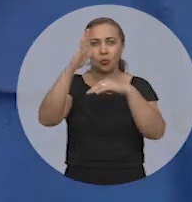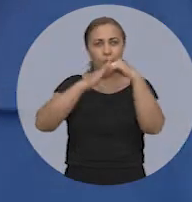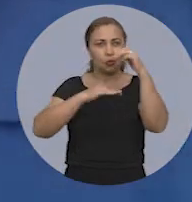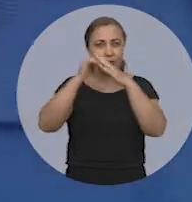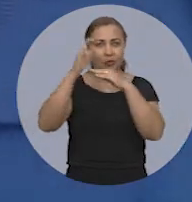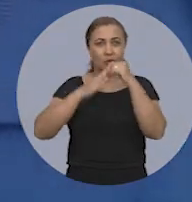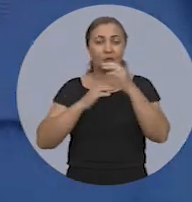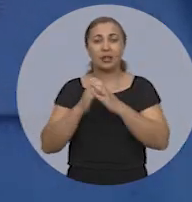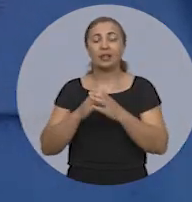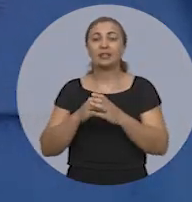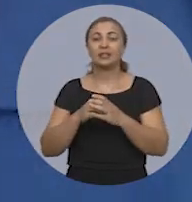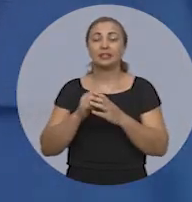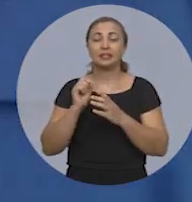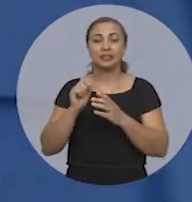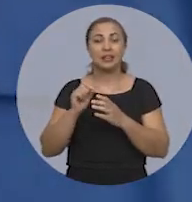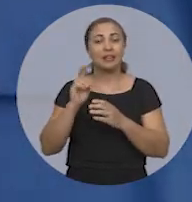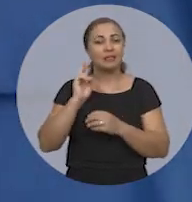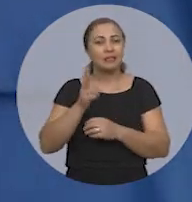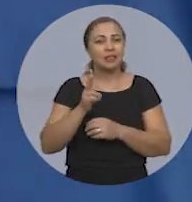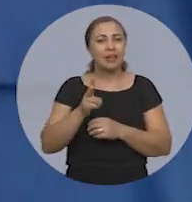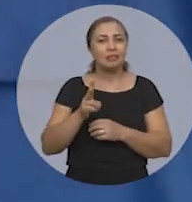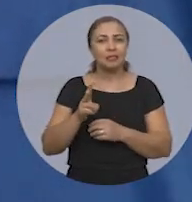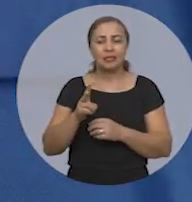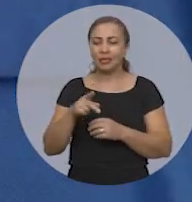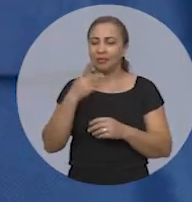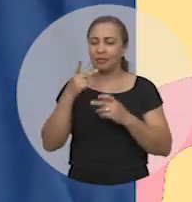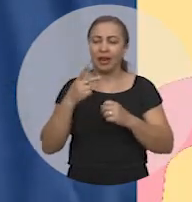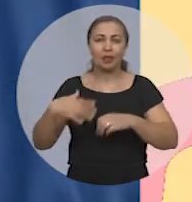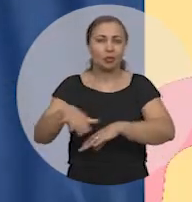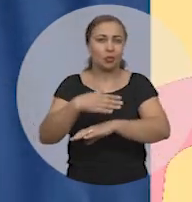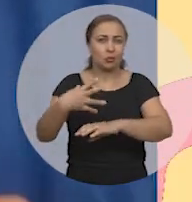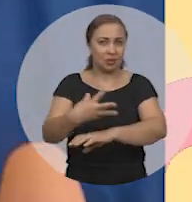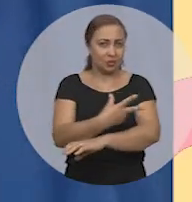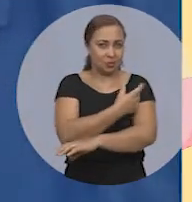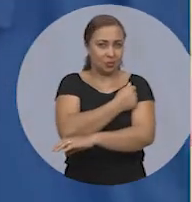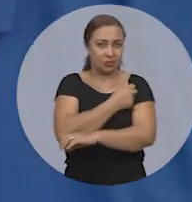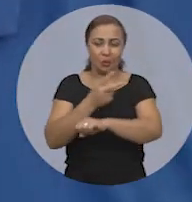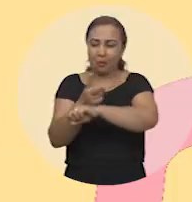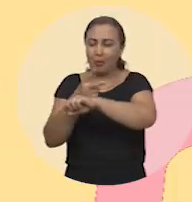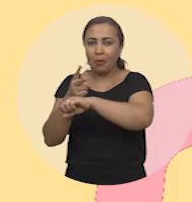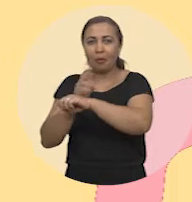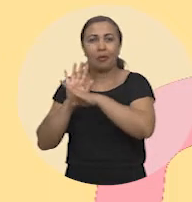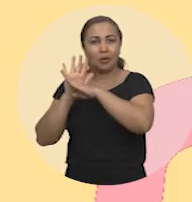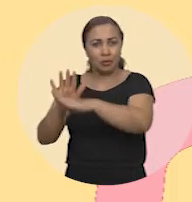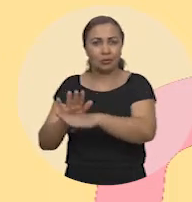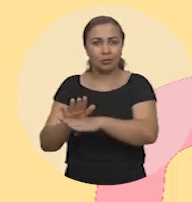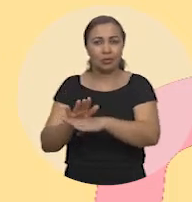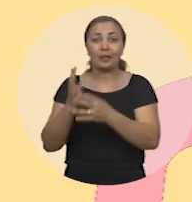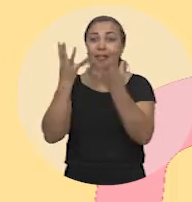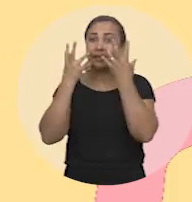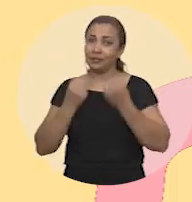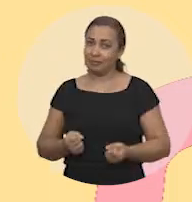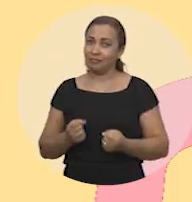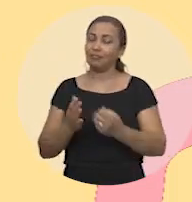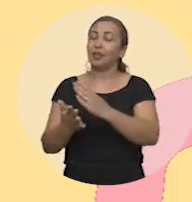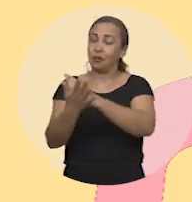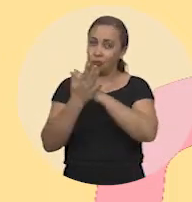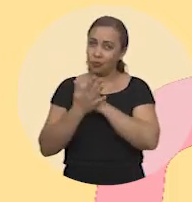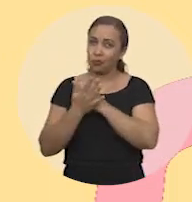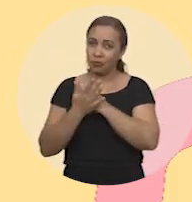entre outros profissionais, e a ideia sempre é abordar as emoções. Procurar ajuda e aceitar ser